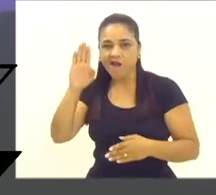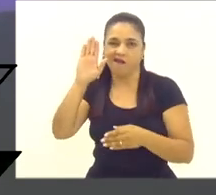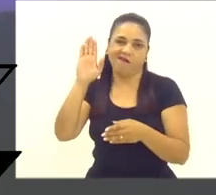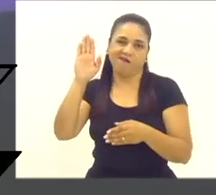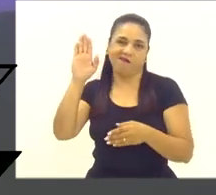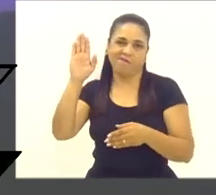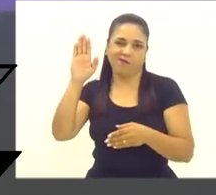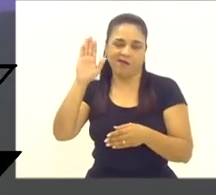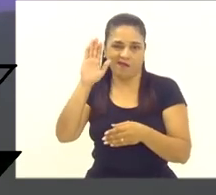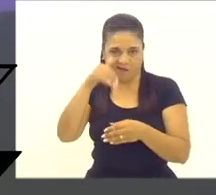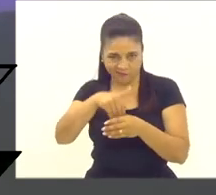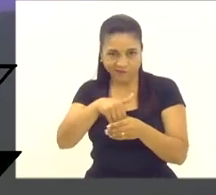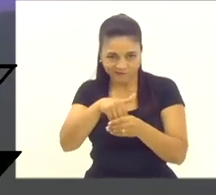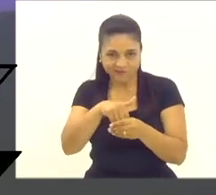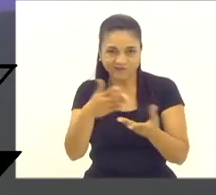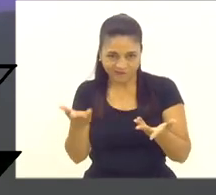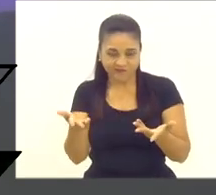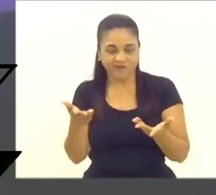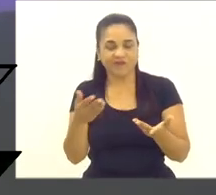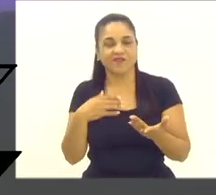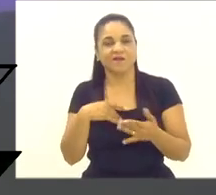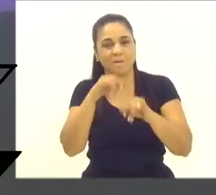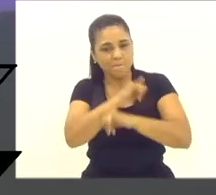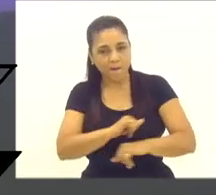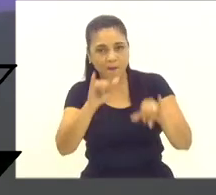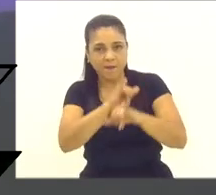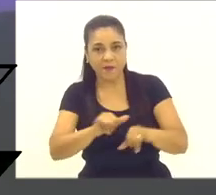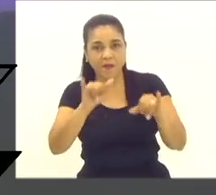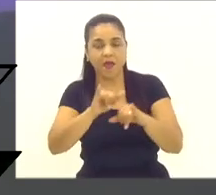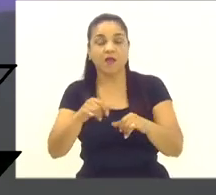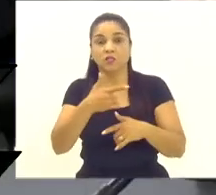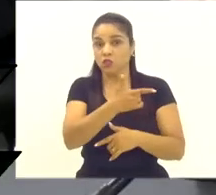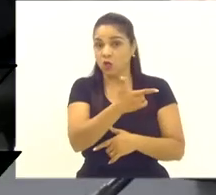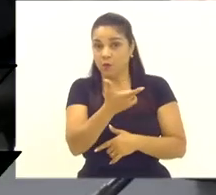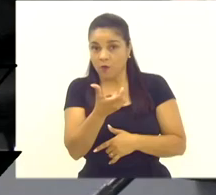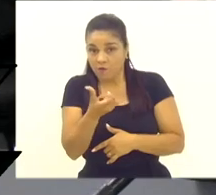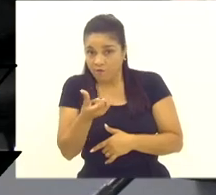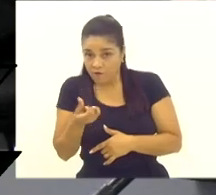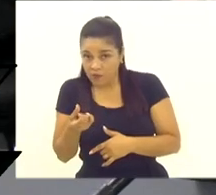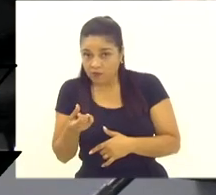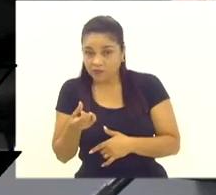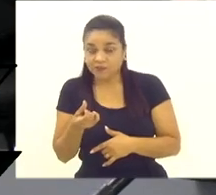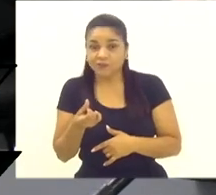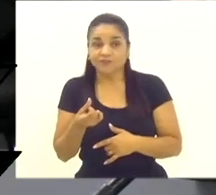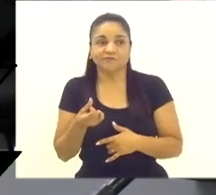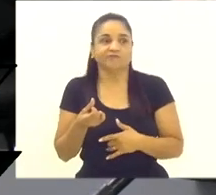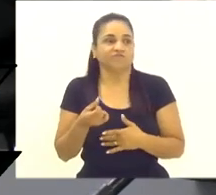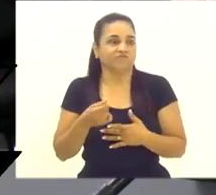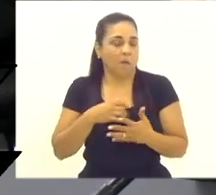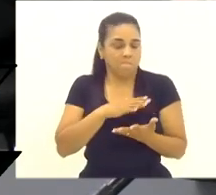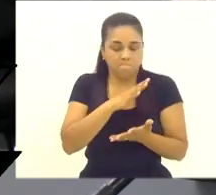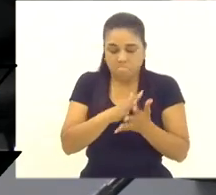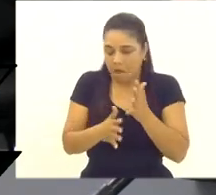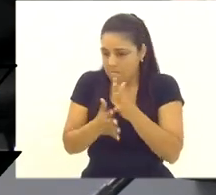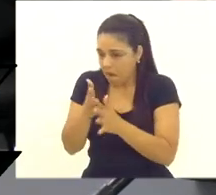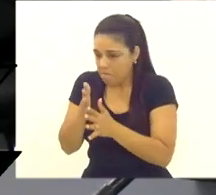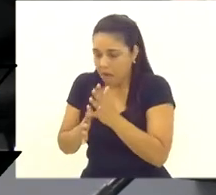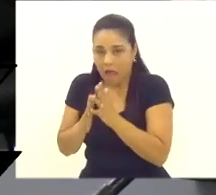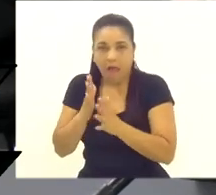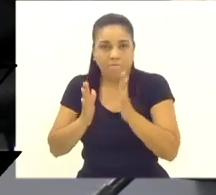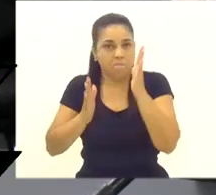né E aí é isso né 2020 já tava aquele caos generalizado todo mundo desesperado pandemia